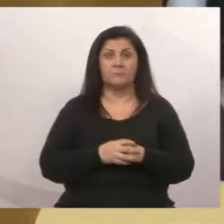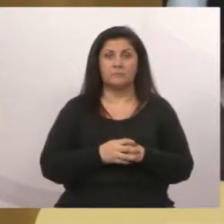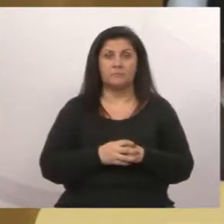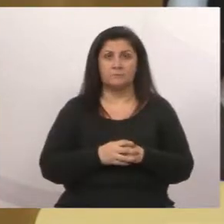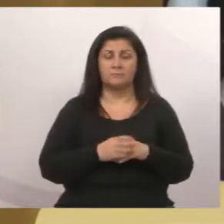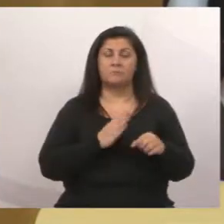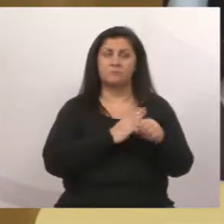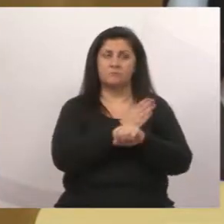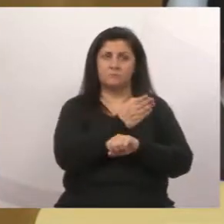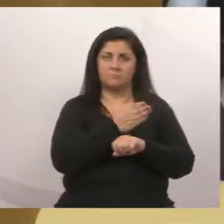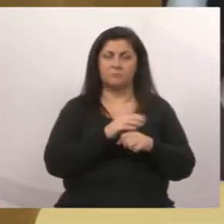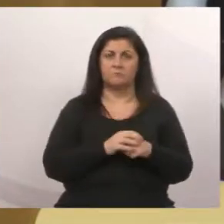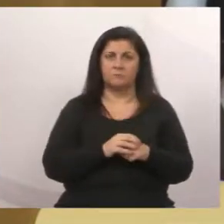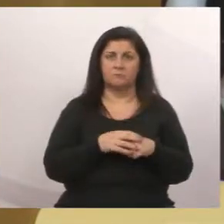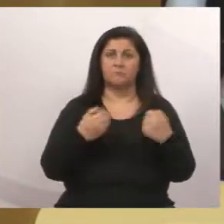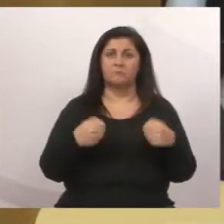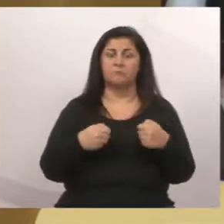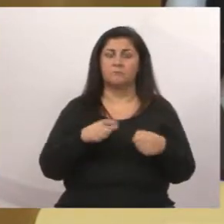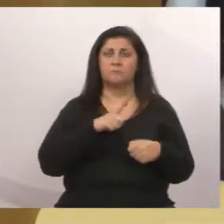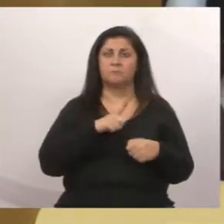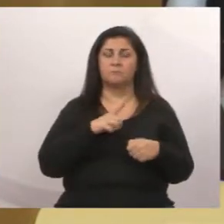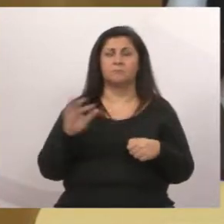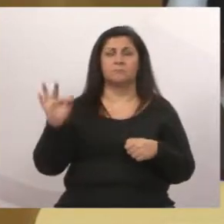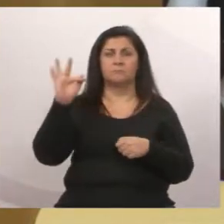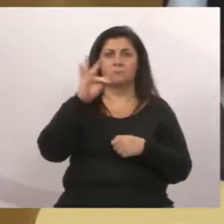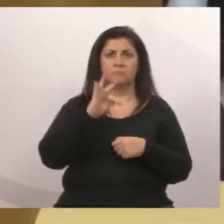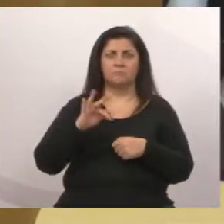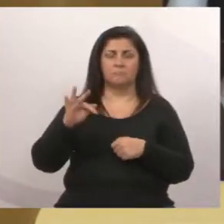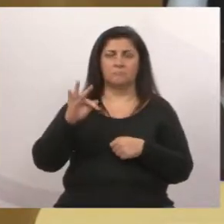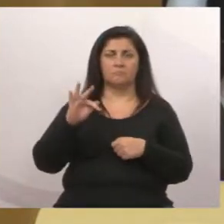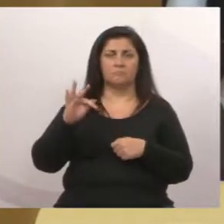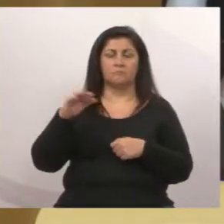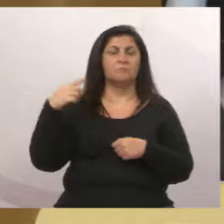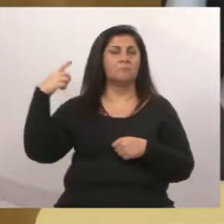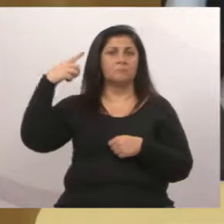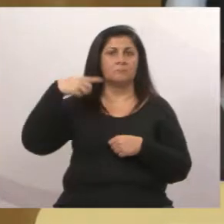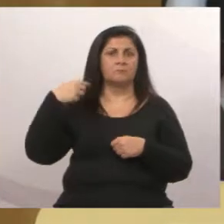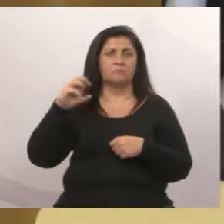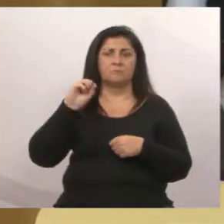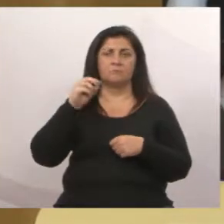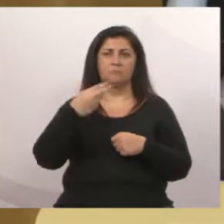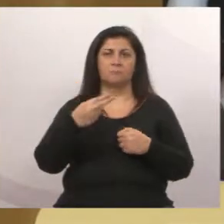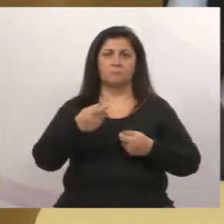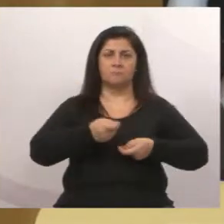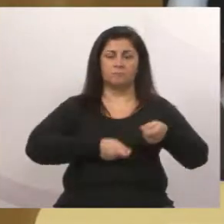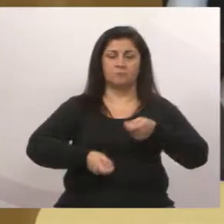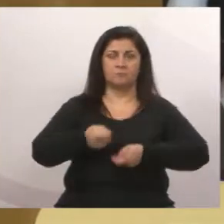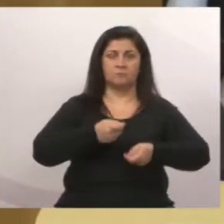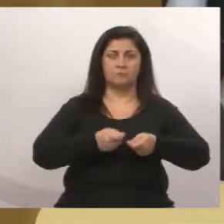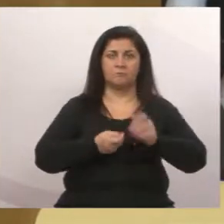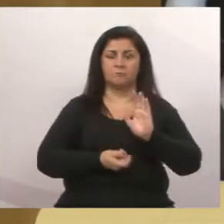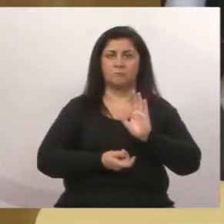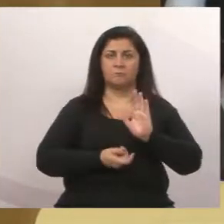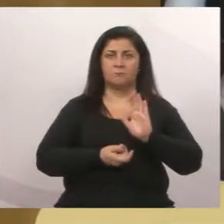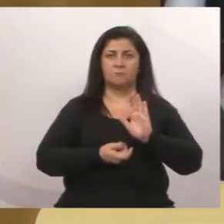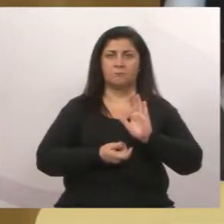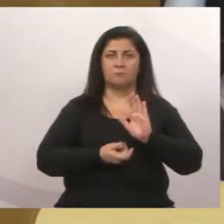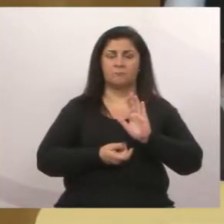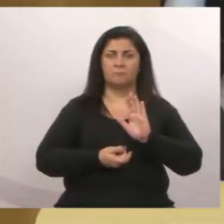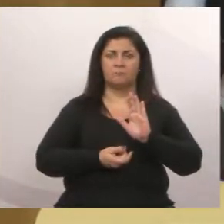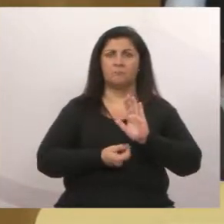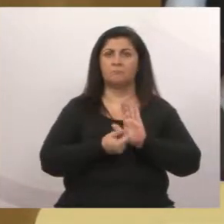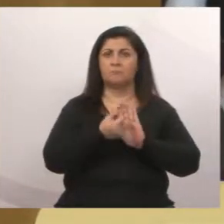efetivo, requisitos para provimento, formação superior em Direito, Administração, Economia ou